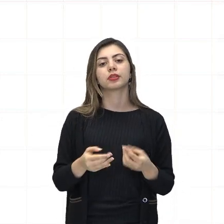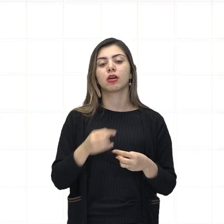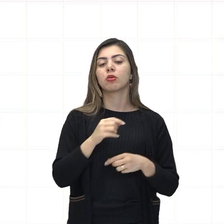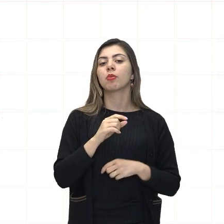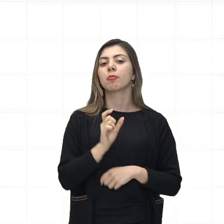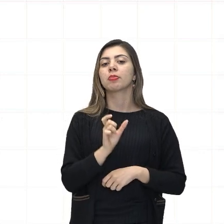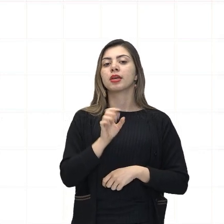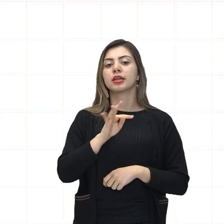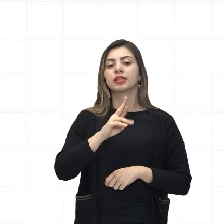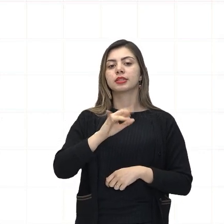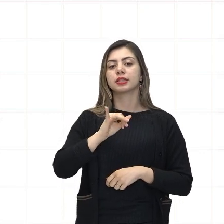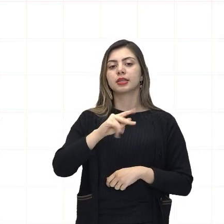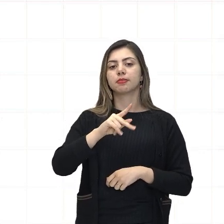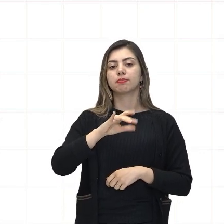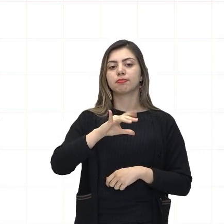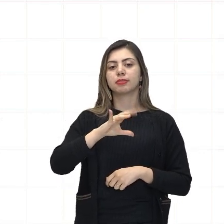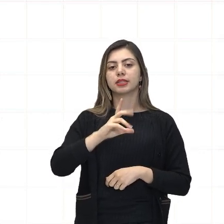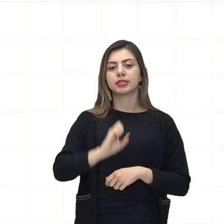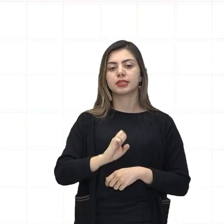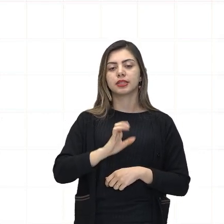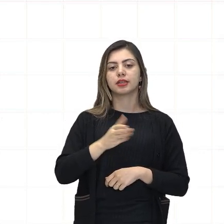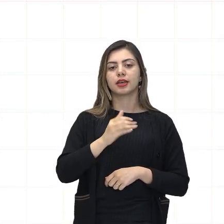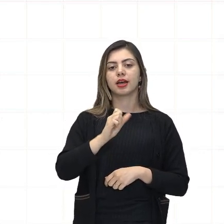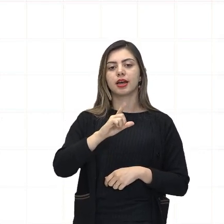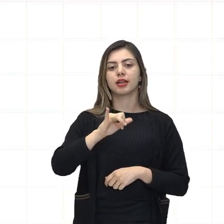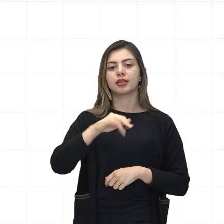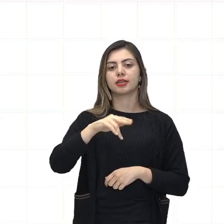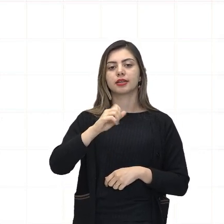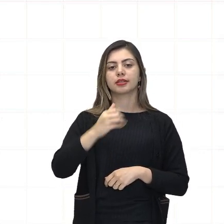foi instituída em maio de